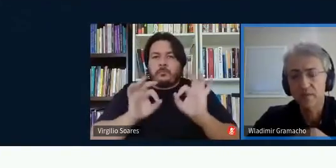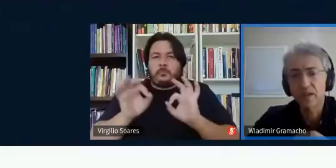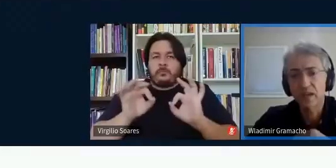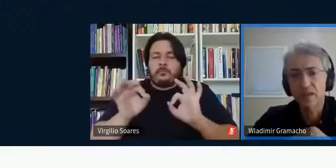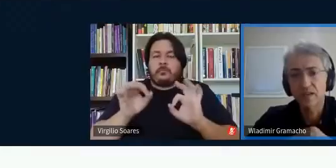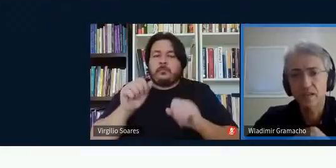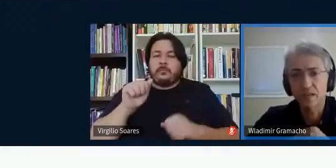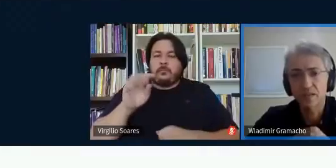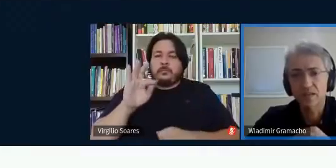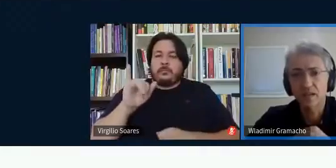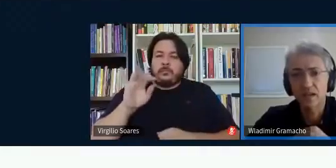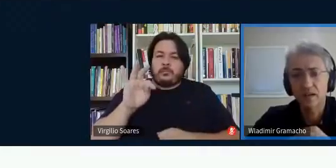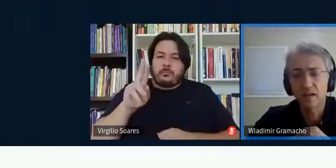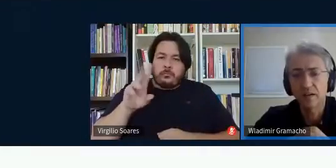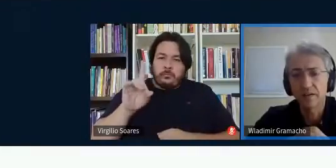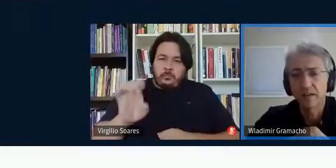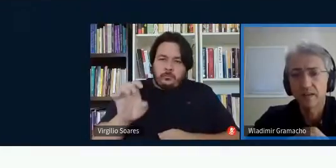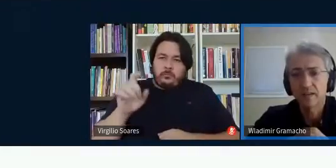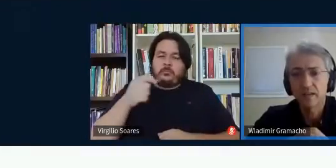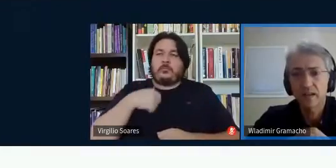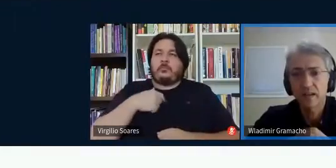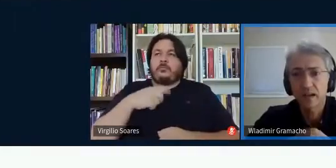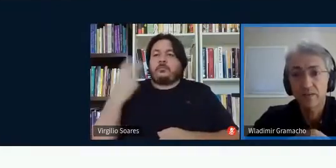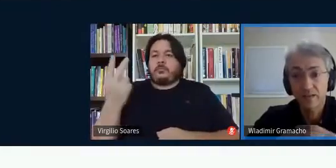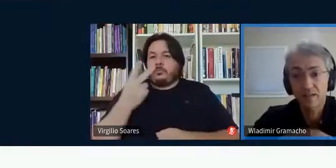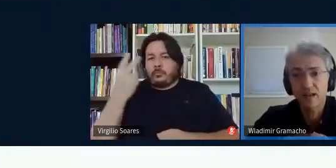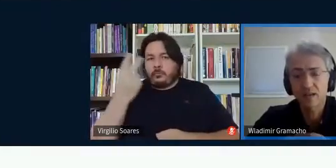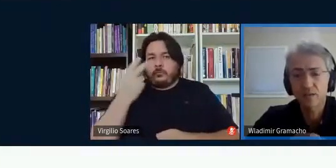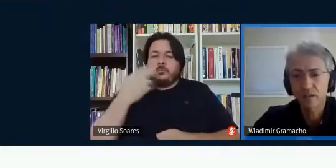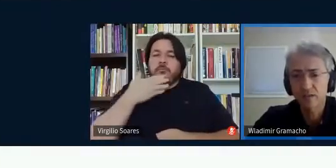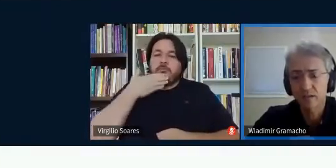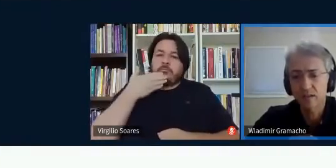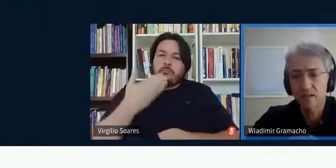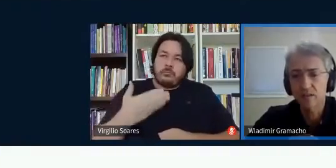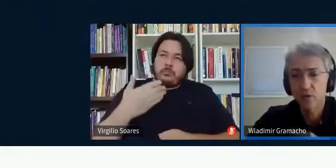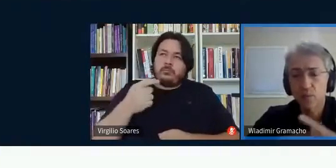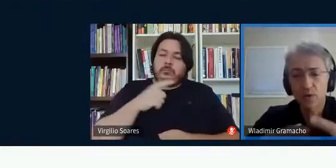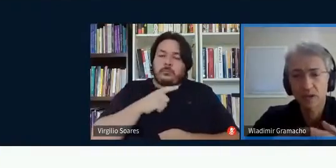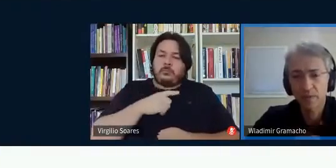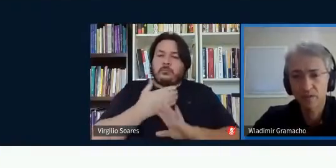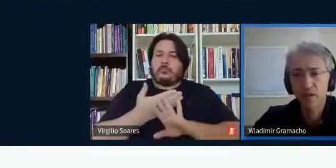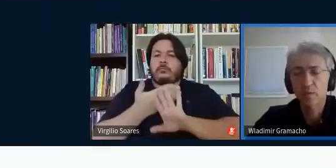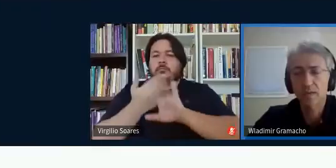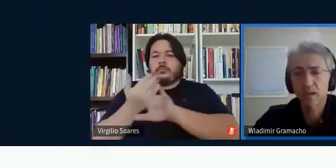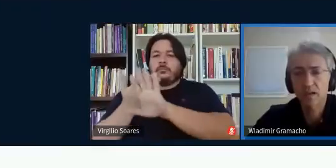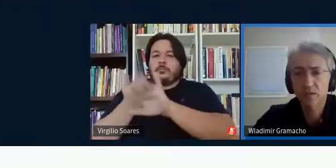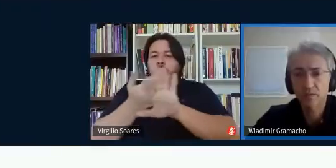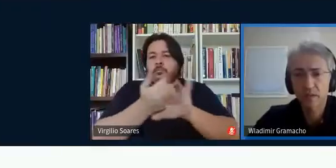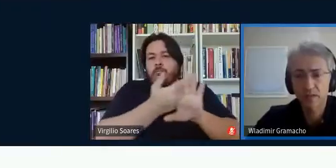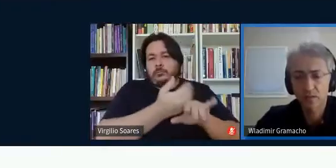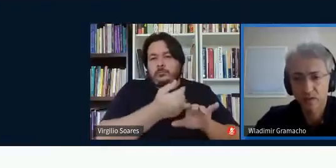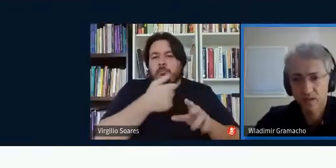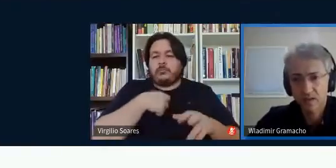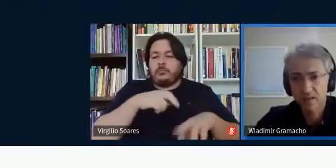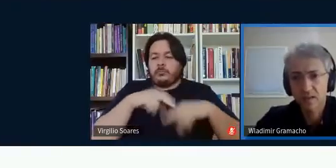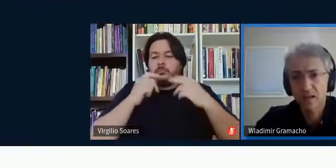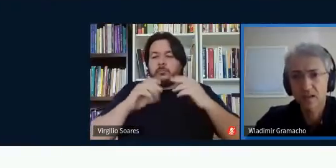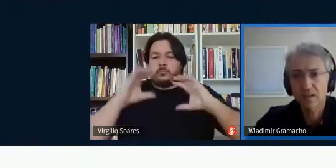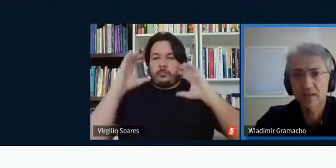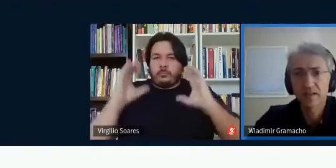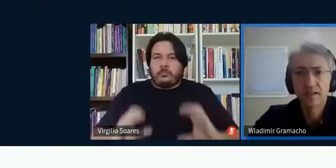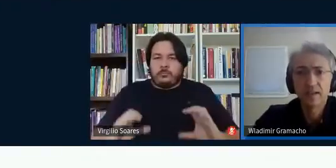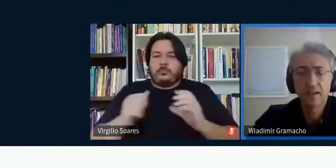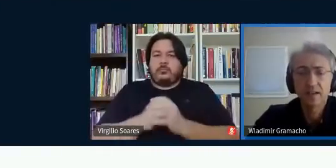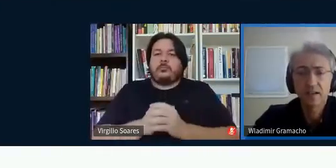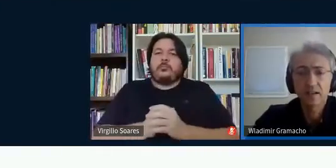valores e preferências tem afastado de comportamentos recomendados pelas autoridades